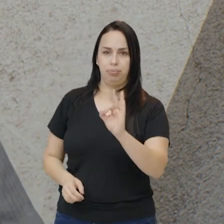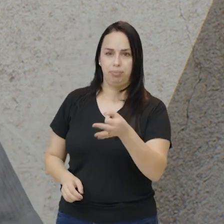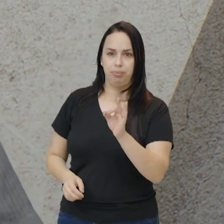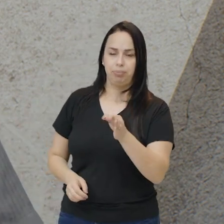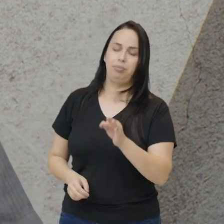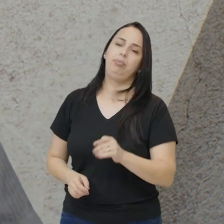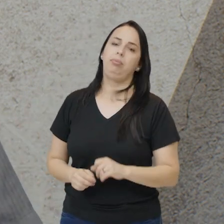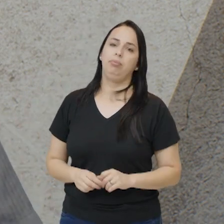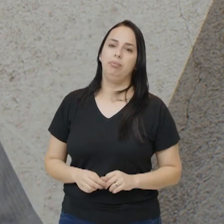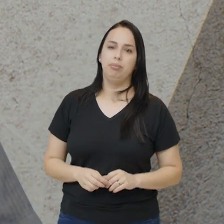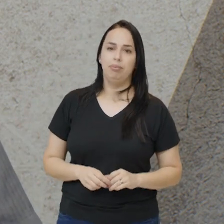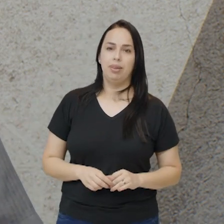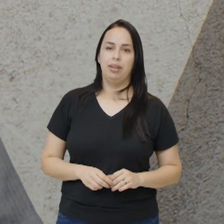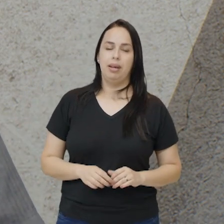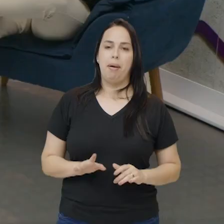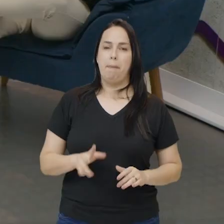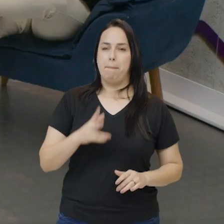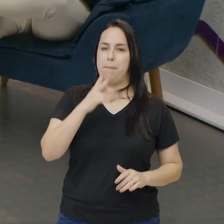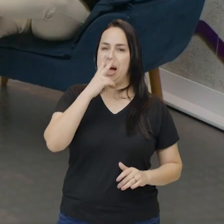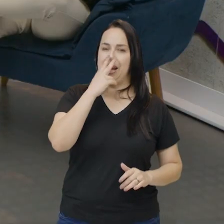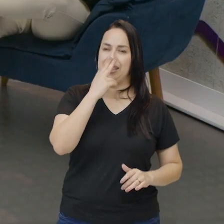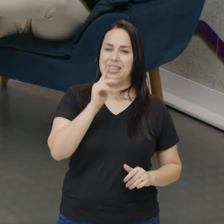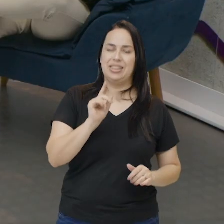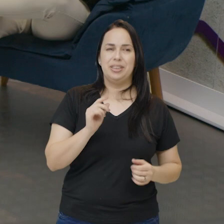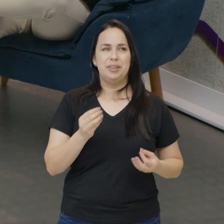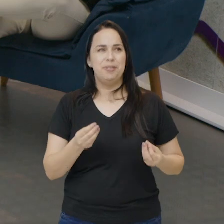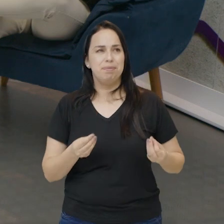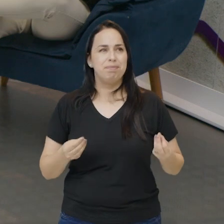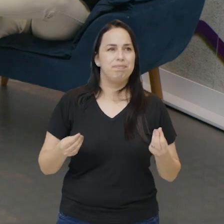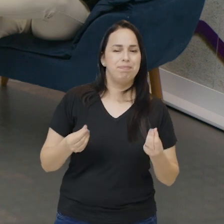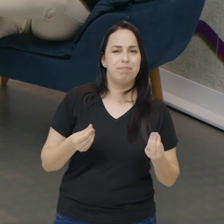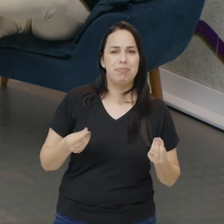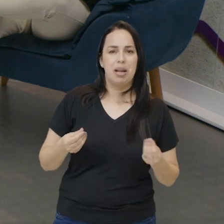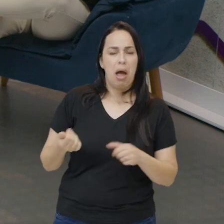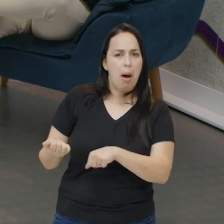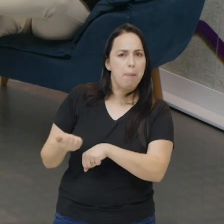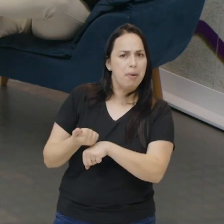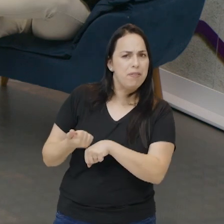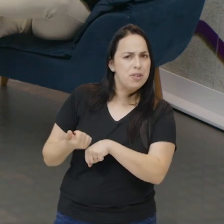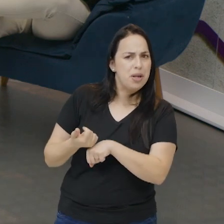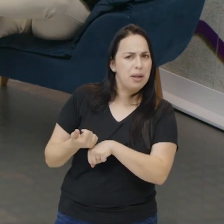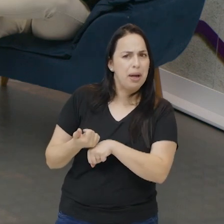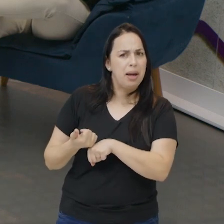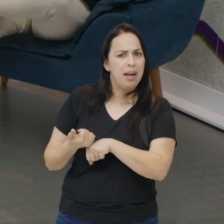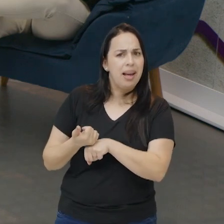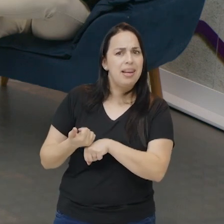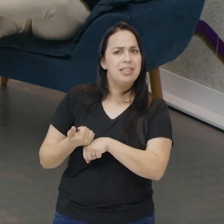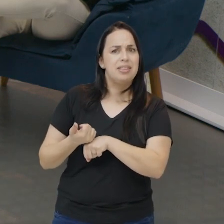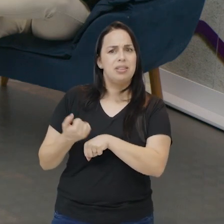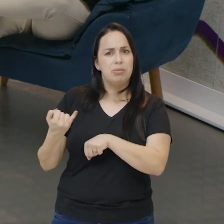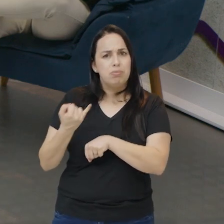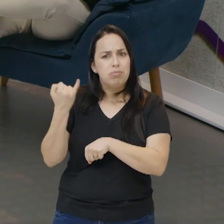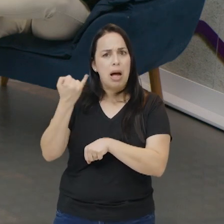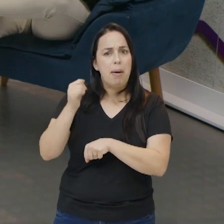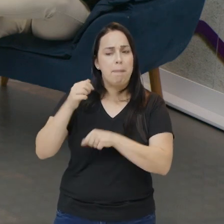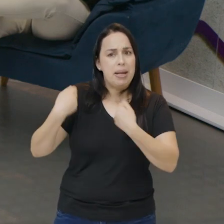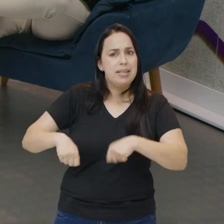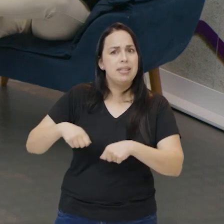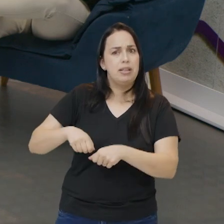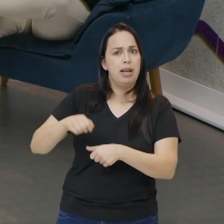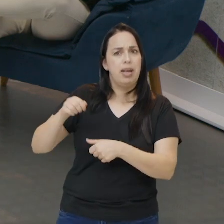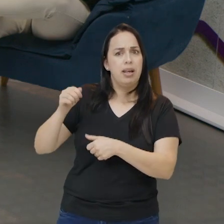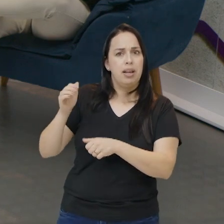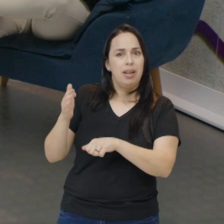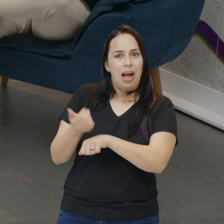né? Vamos dizer assim. Acaba que parece que não num primeiro momento, mas é um profissional que ele precisa estar